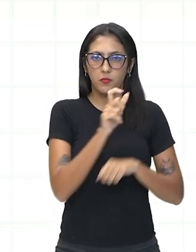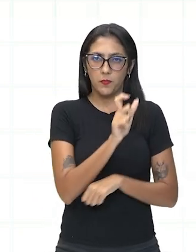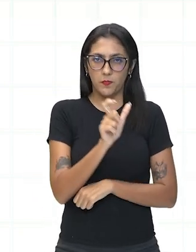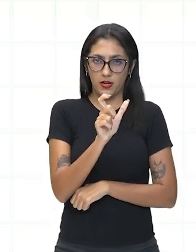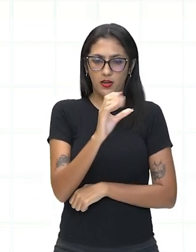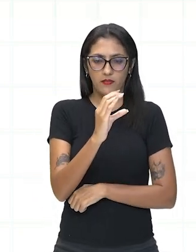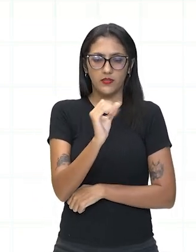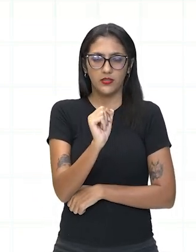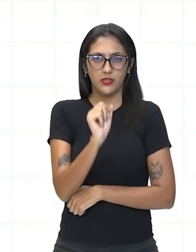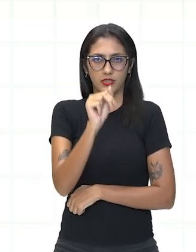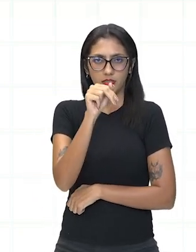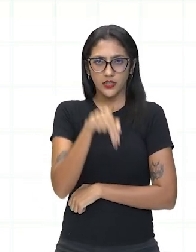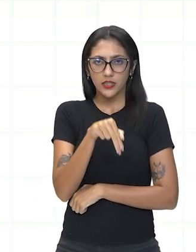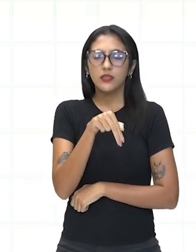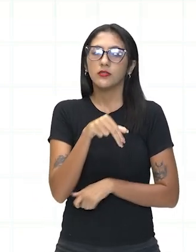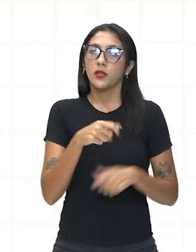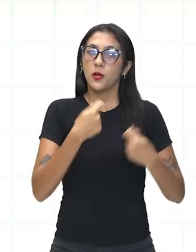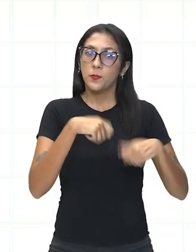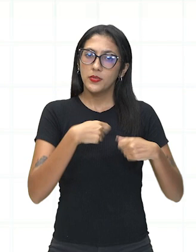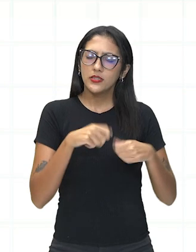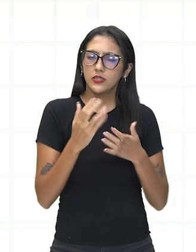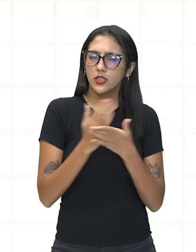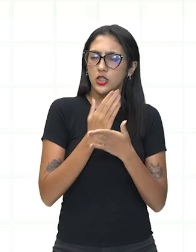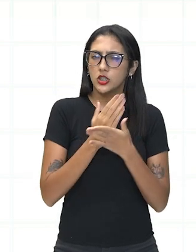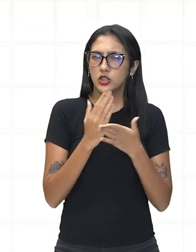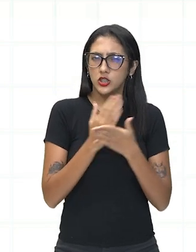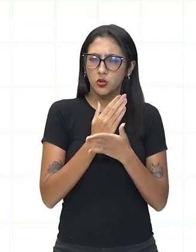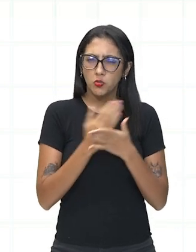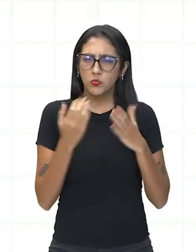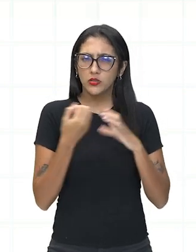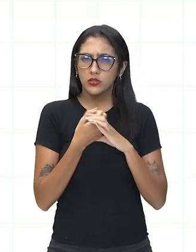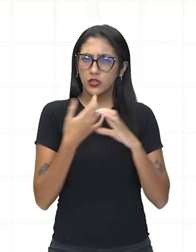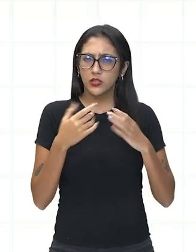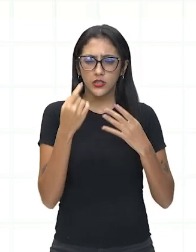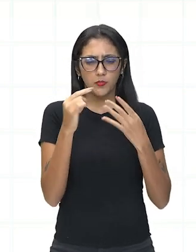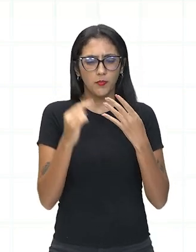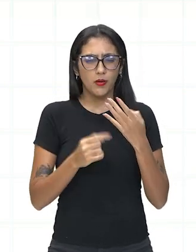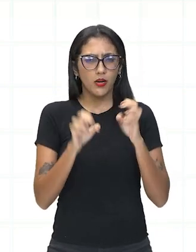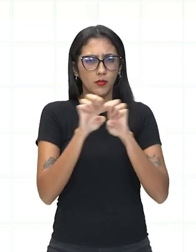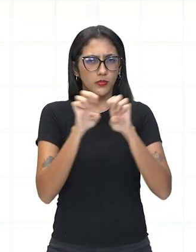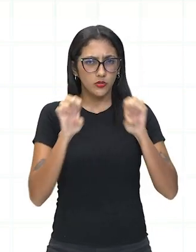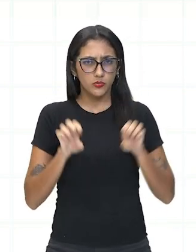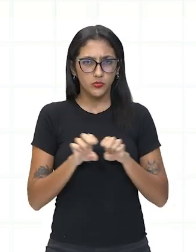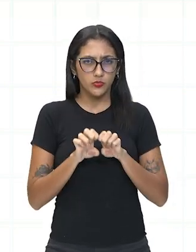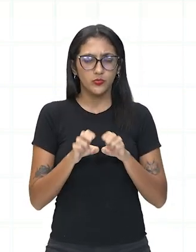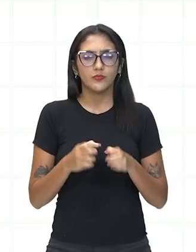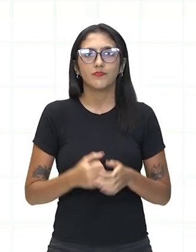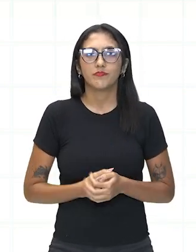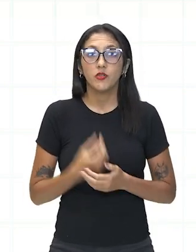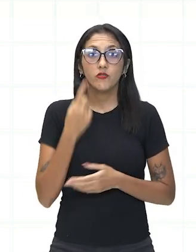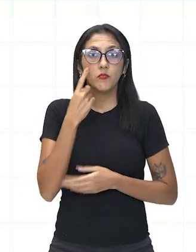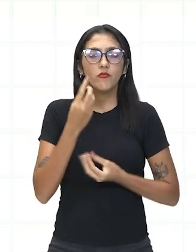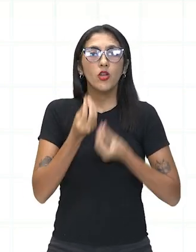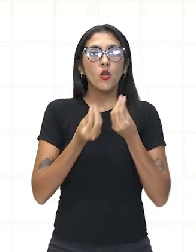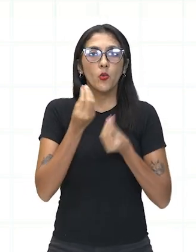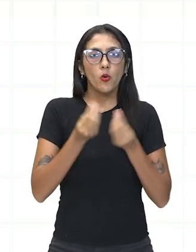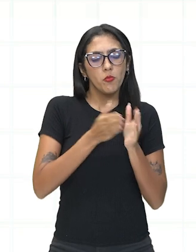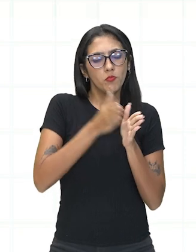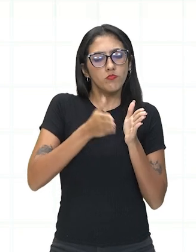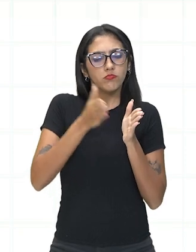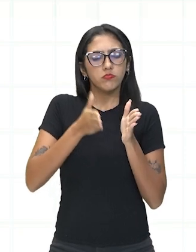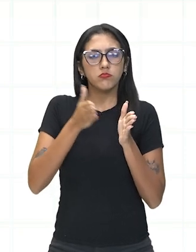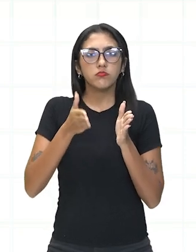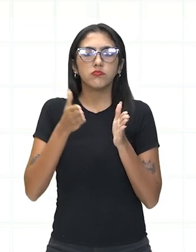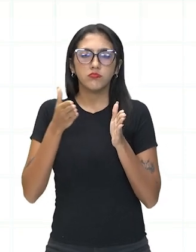can, precisamos dos seguintes elementos. Então, a gente vai ver a ordem que eu preciso, não